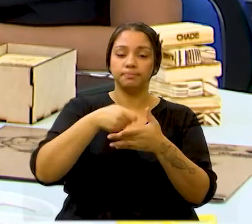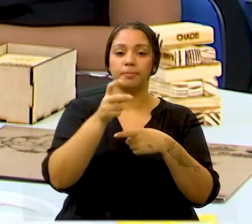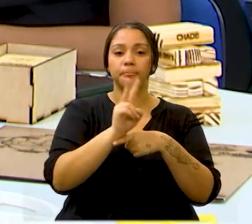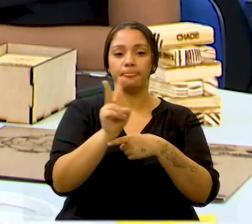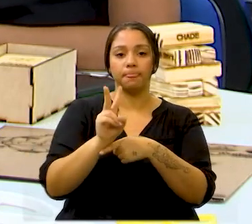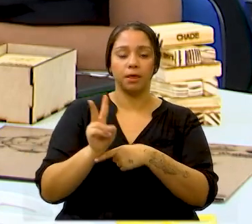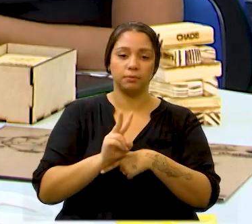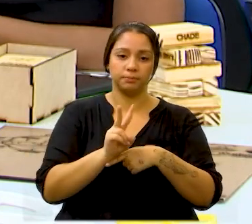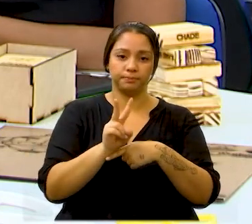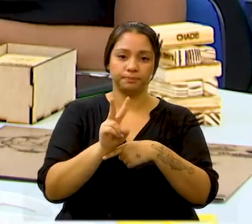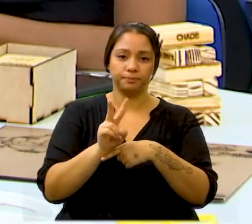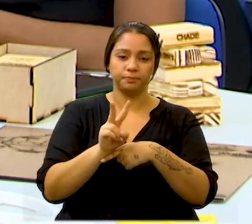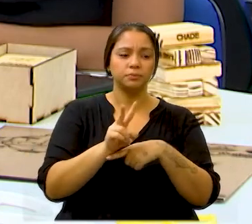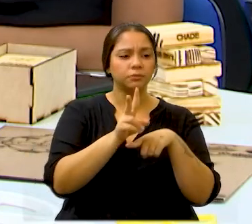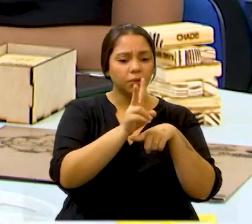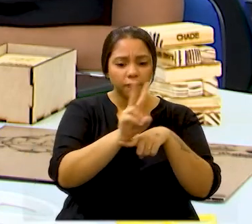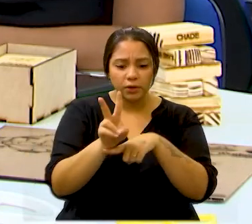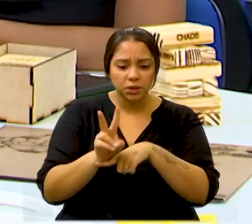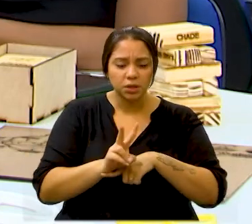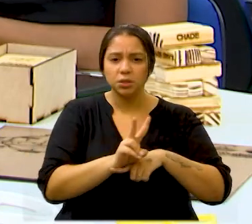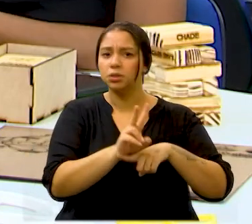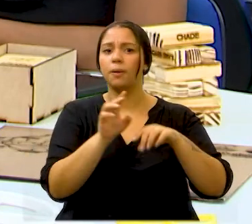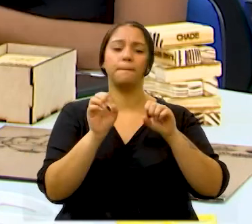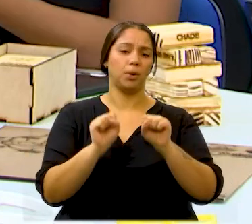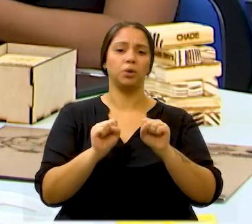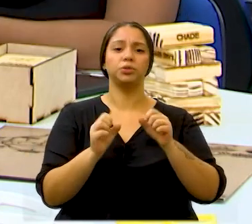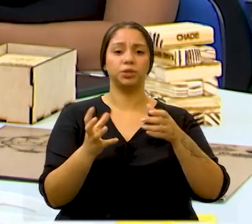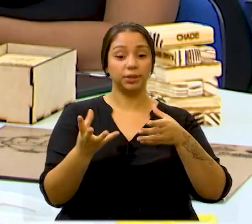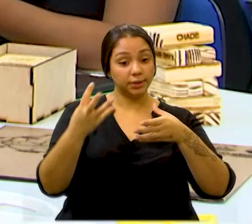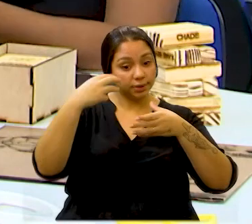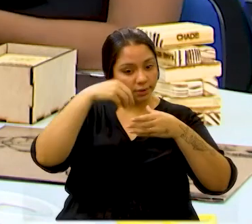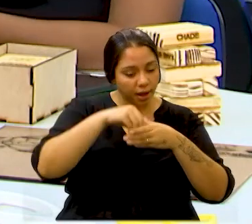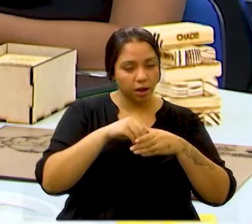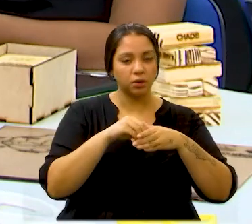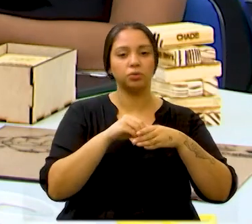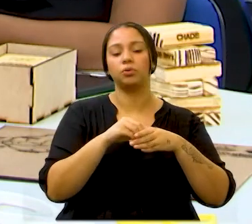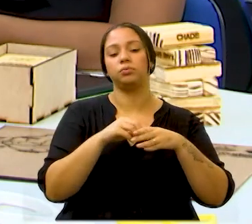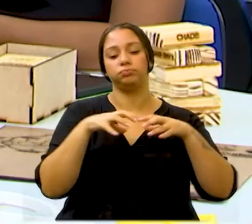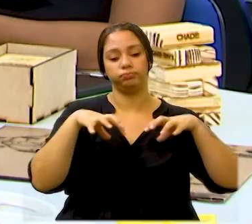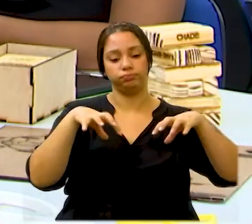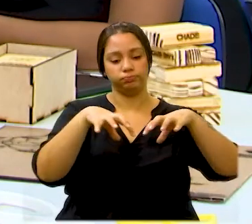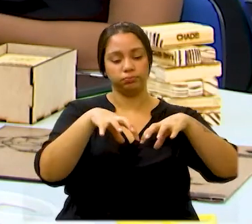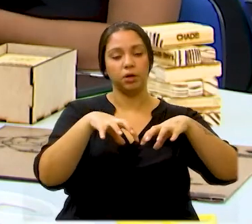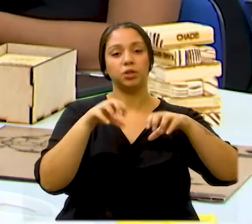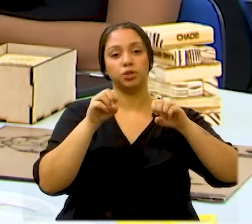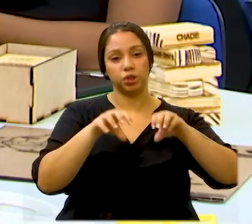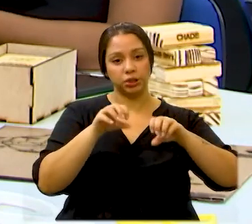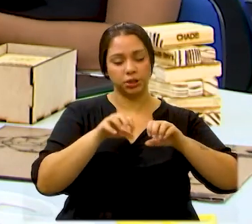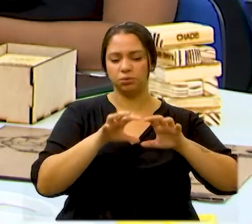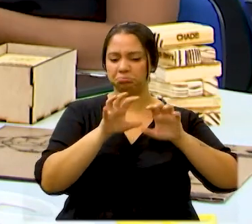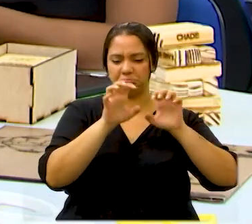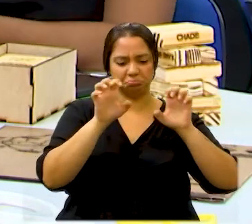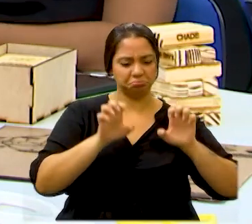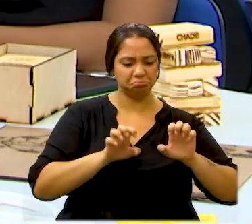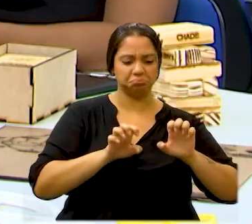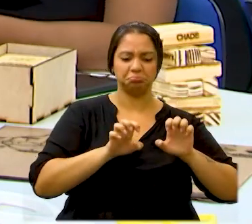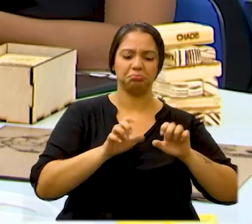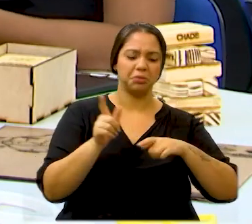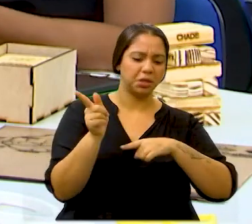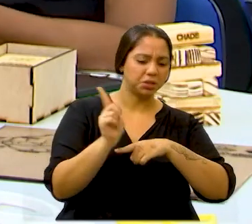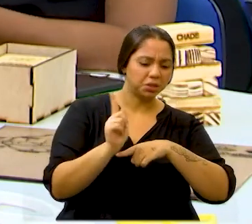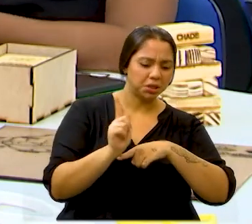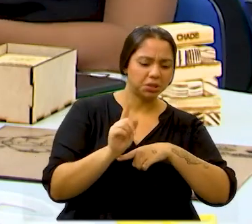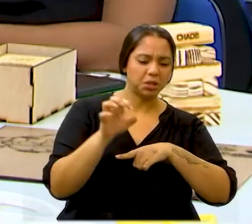da fiscalização. Essa fiscalização ela pode ocorrer, obviamente, dentro da própria rede de ensino, né? Dentro das